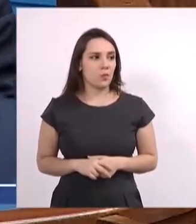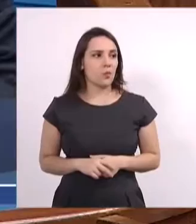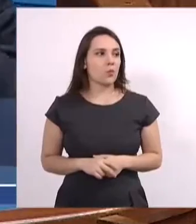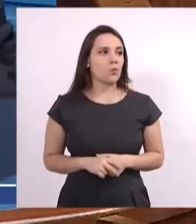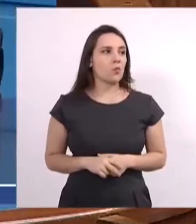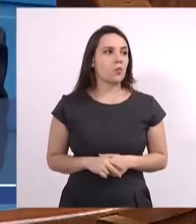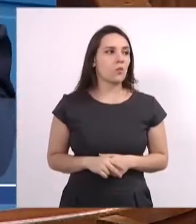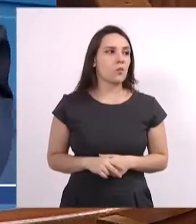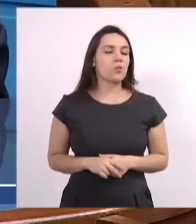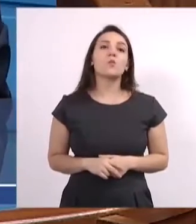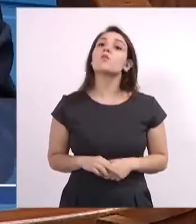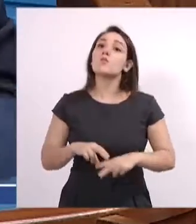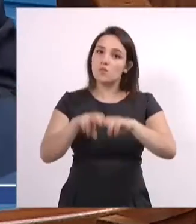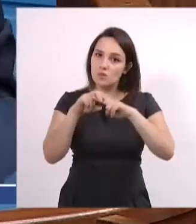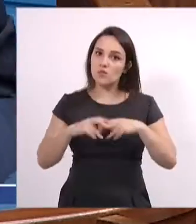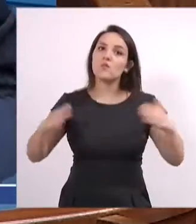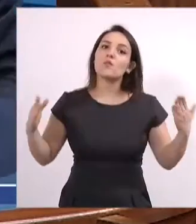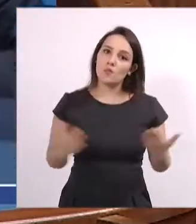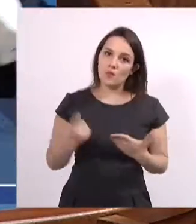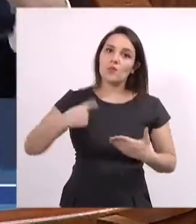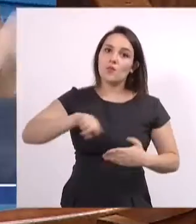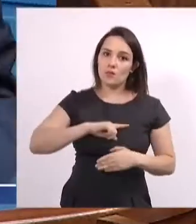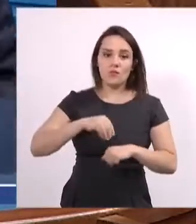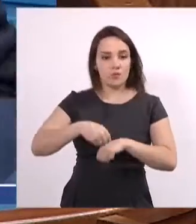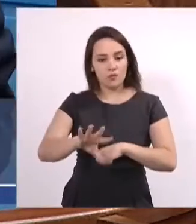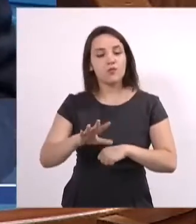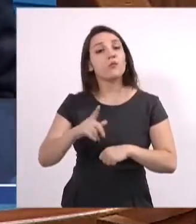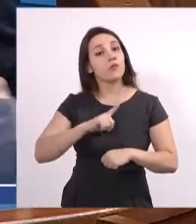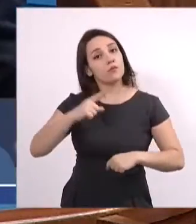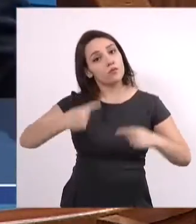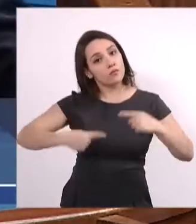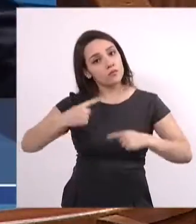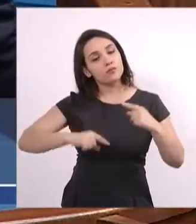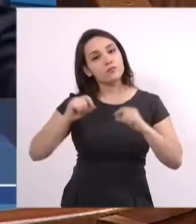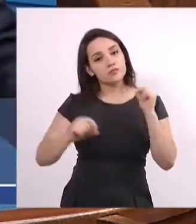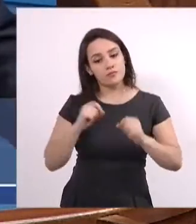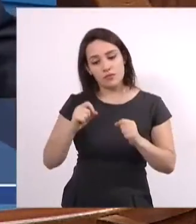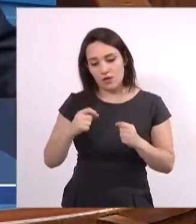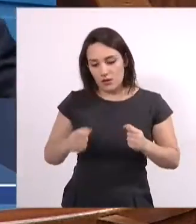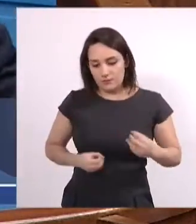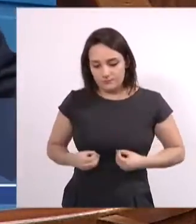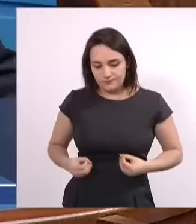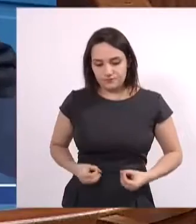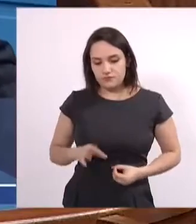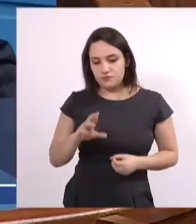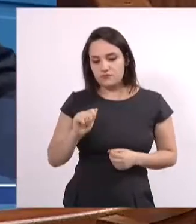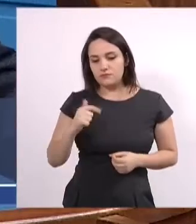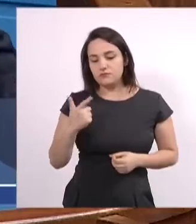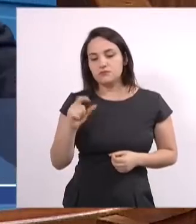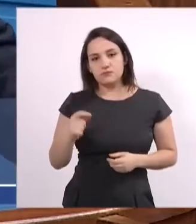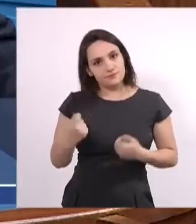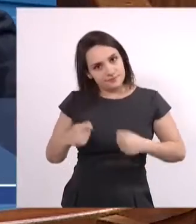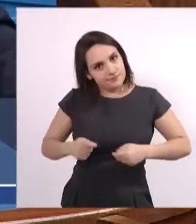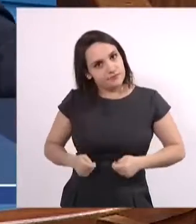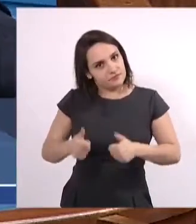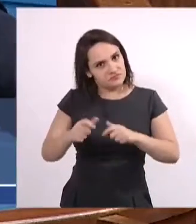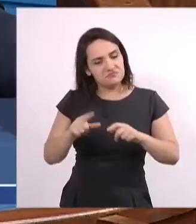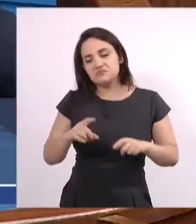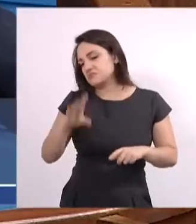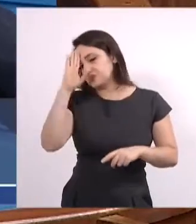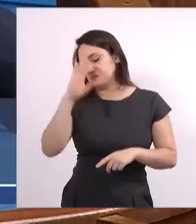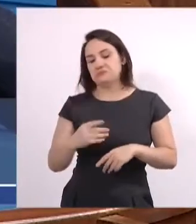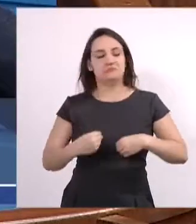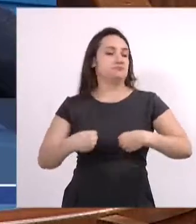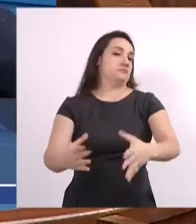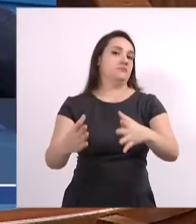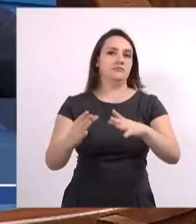Então, estamos trazendo para essa casa a discussão da doação de órgãos, que não é só vamos doar